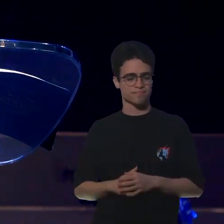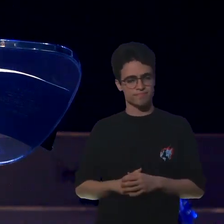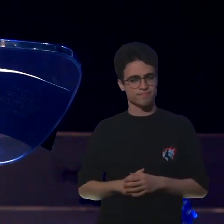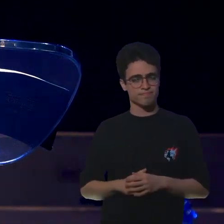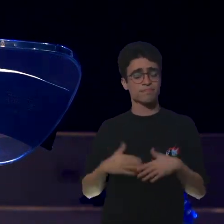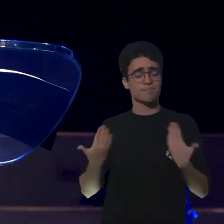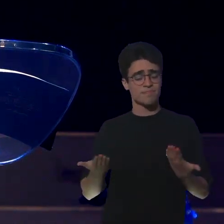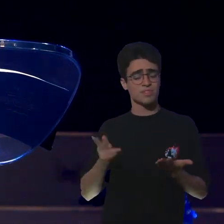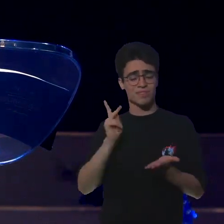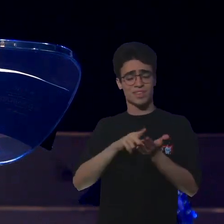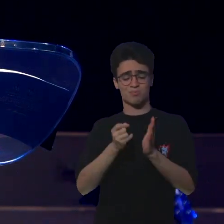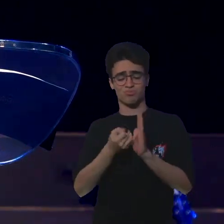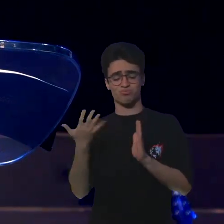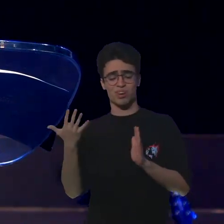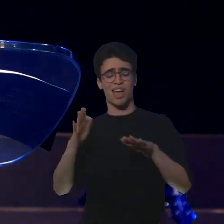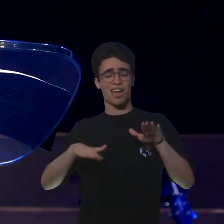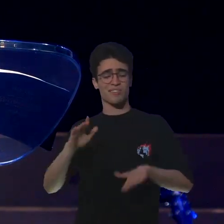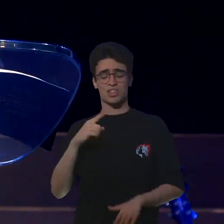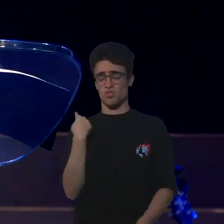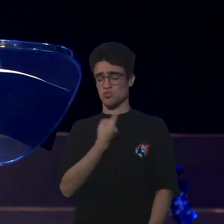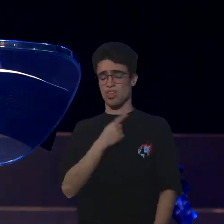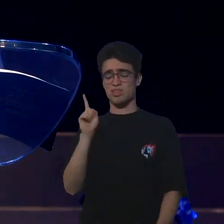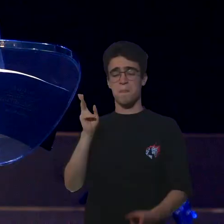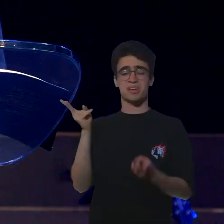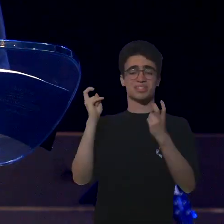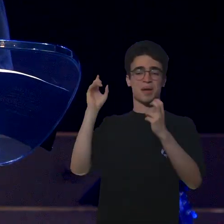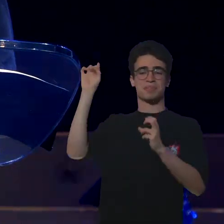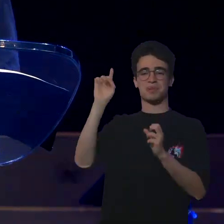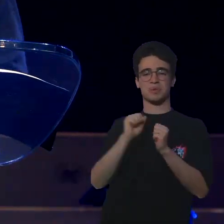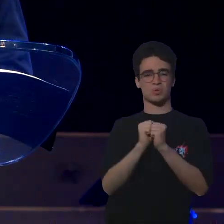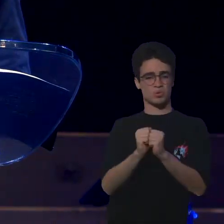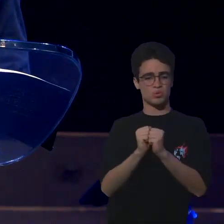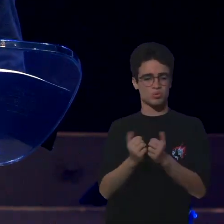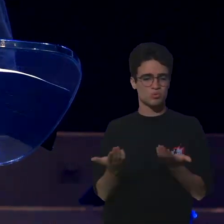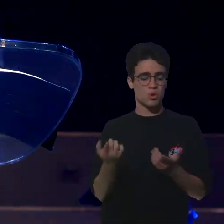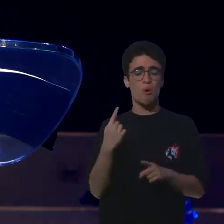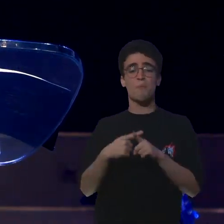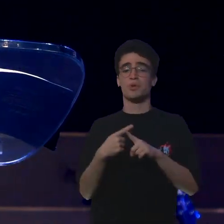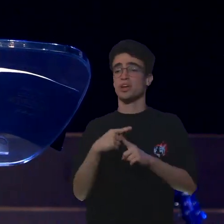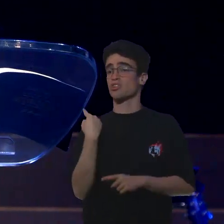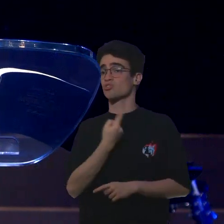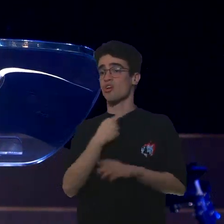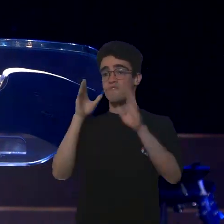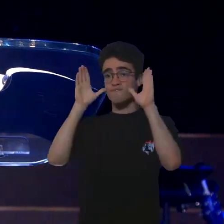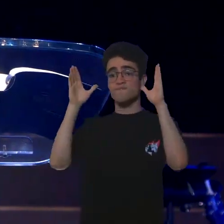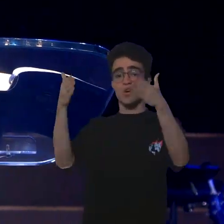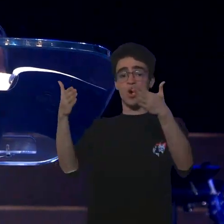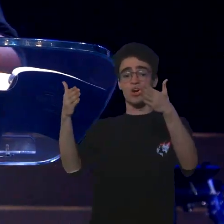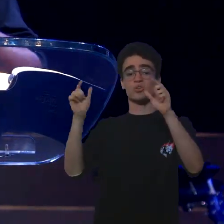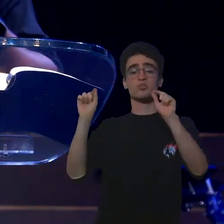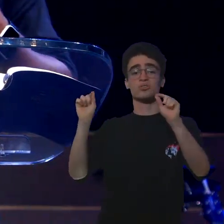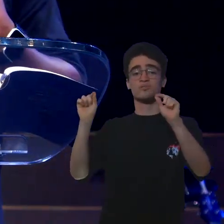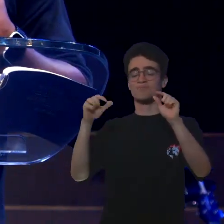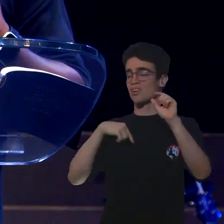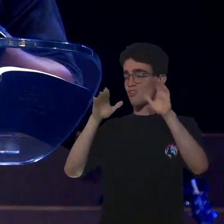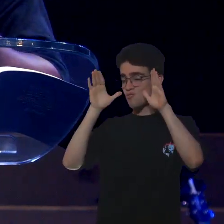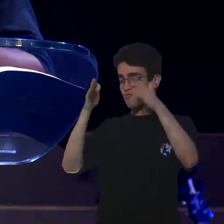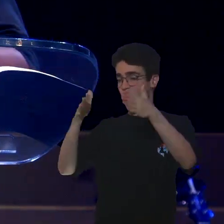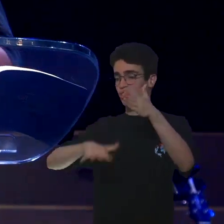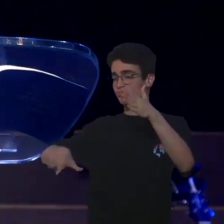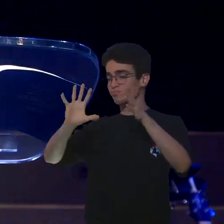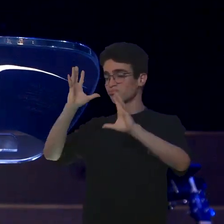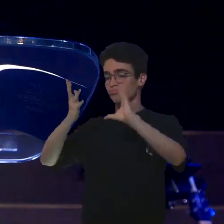E muitas vezes a gente não reconhece a ação de Deus em nossas vidas porque estamos focados nas nossas